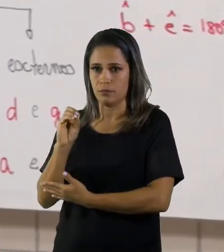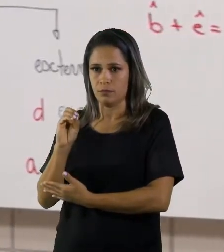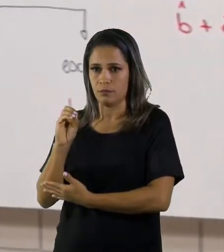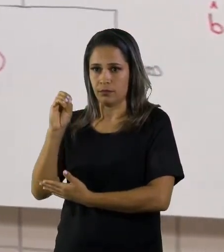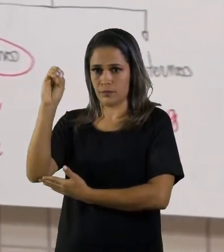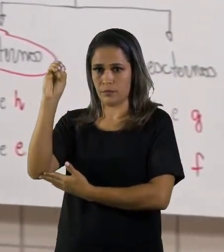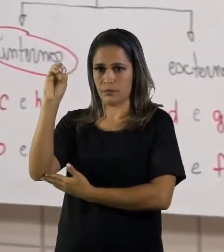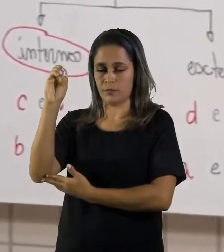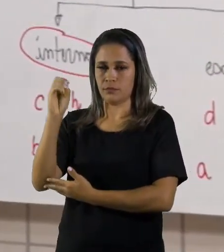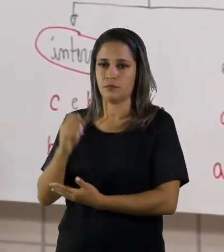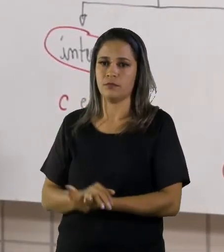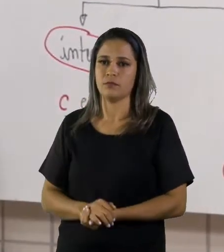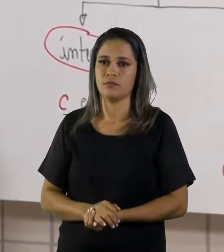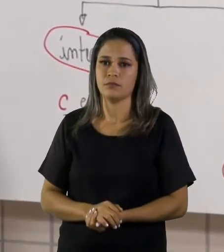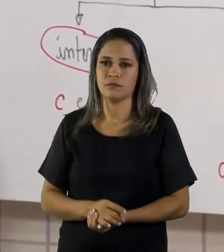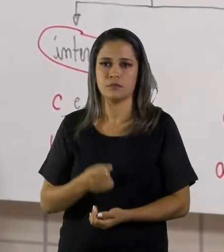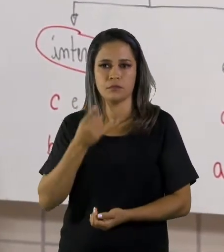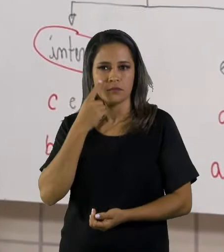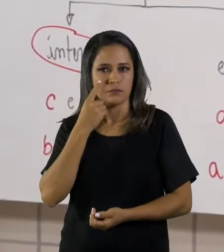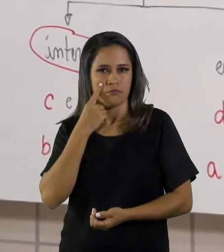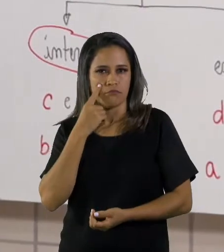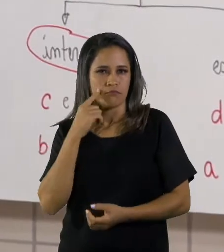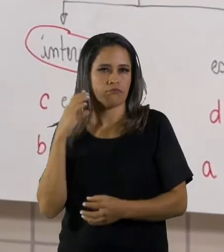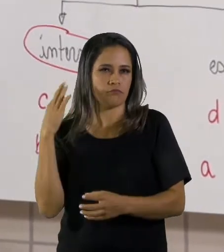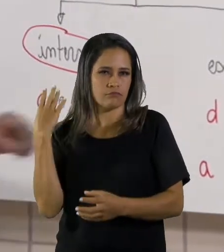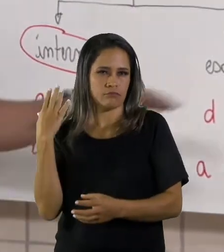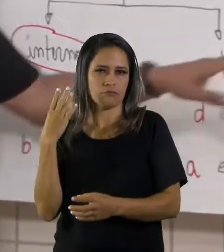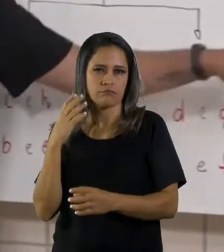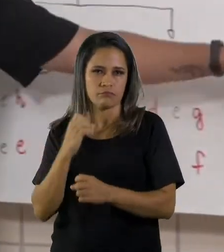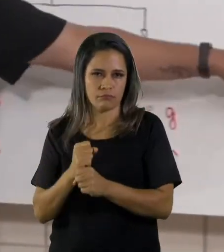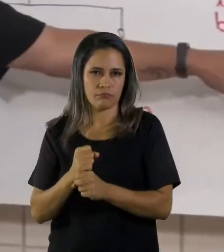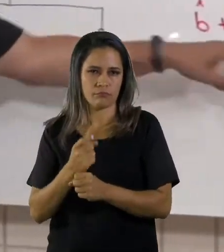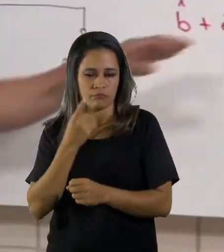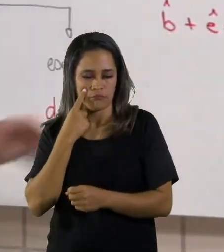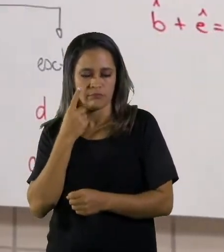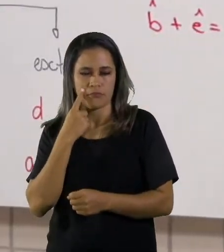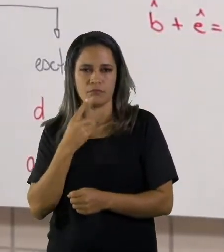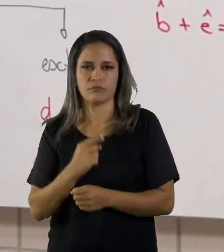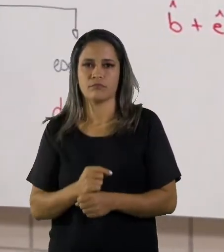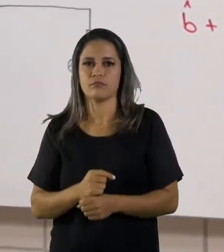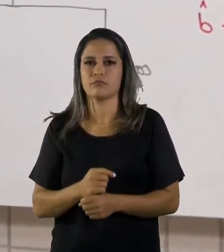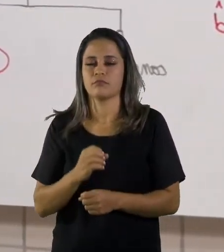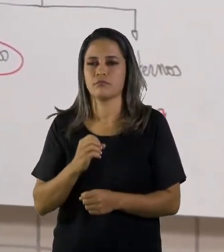Se a gente for voltar na classificação da revisão, são ângulos